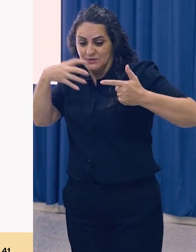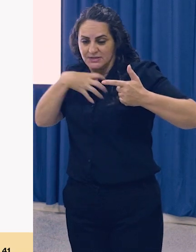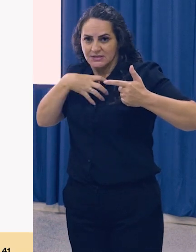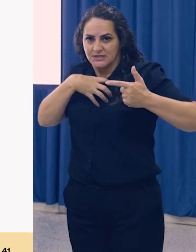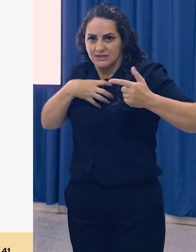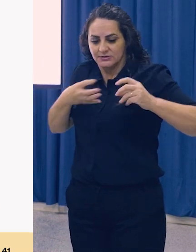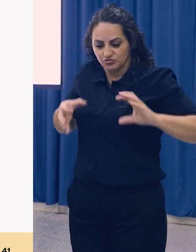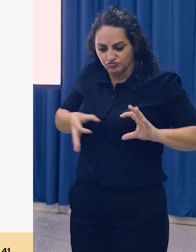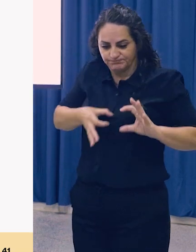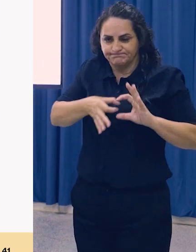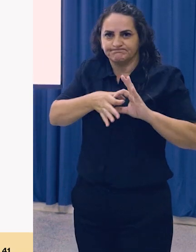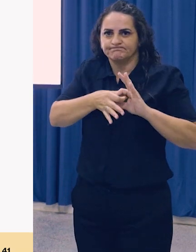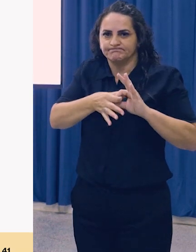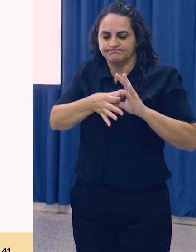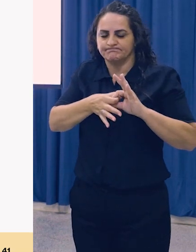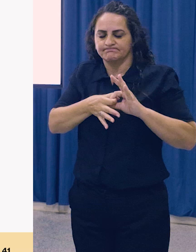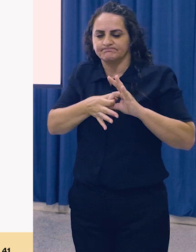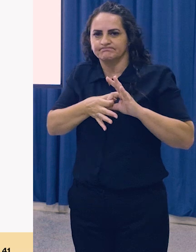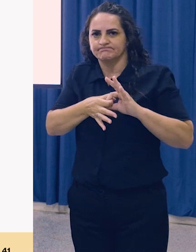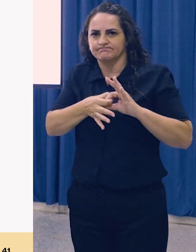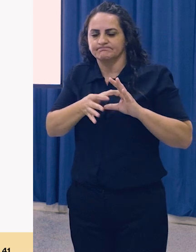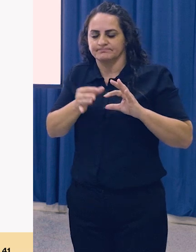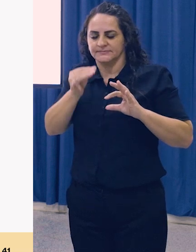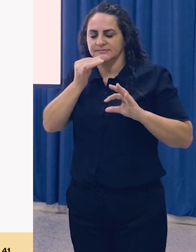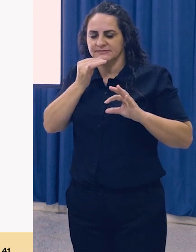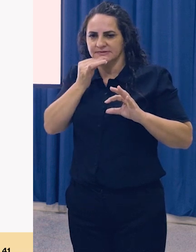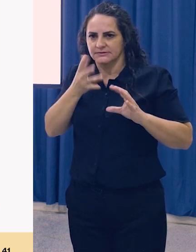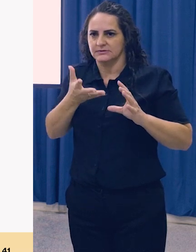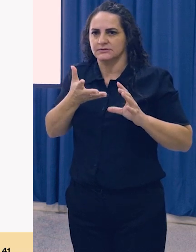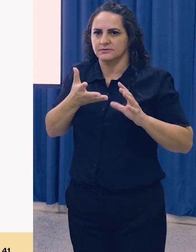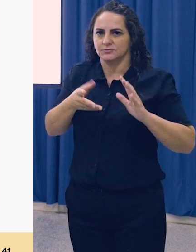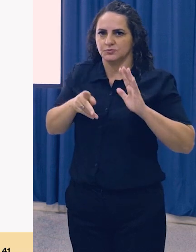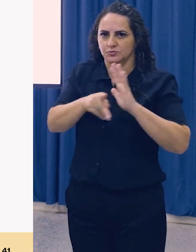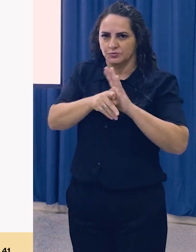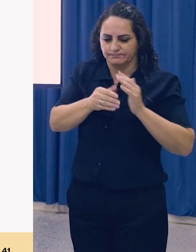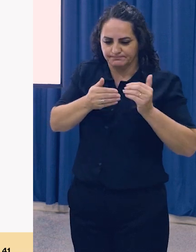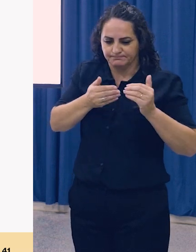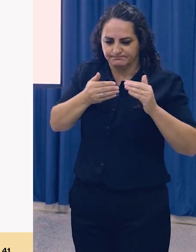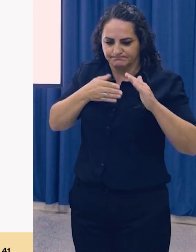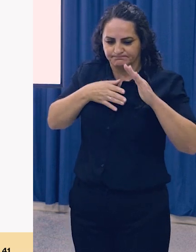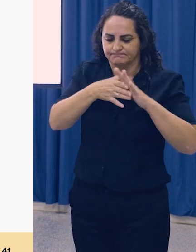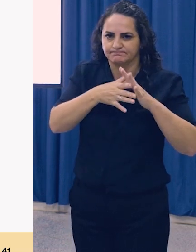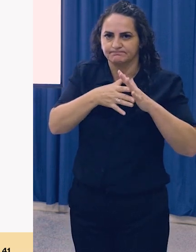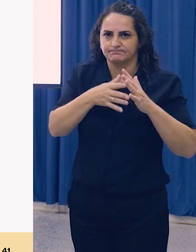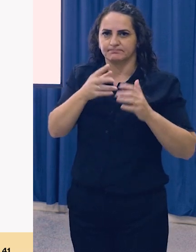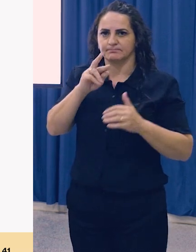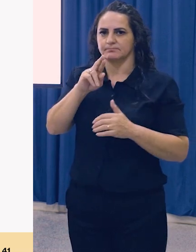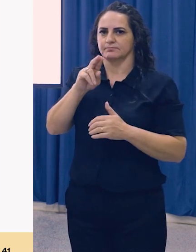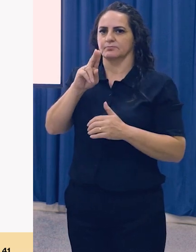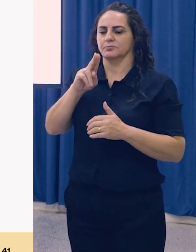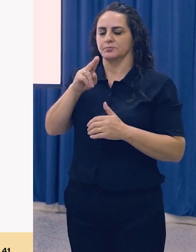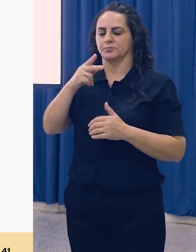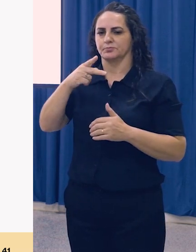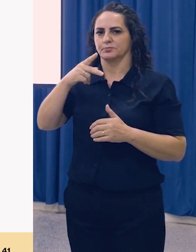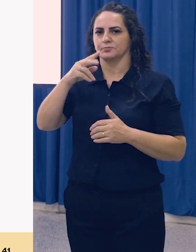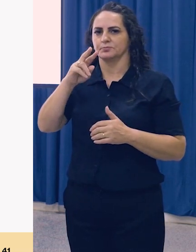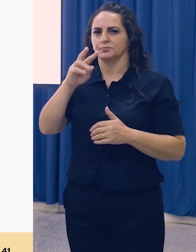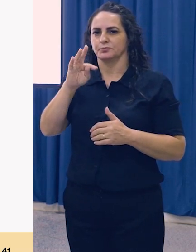da narrativa de algum jeito. Então, assim, vou usar esse exemplo da Ruptura, né? Ruptura é uma série da